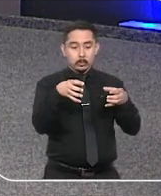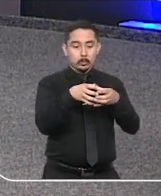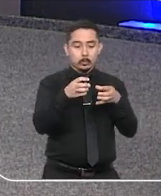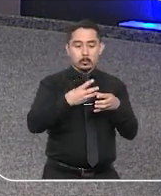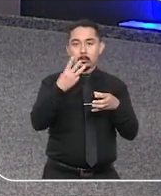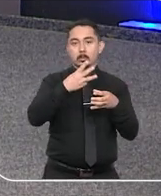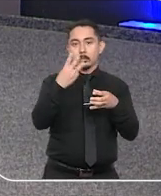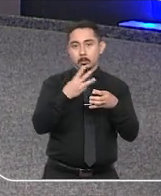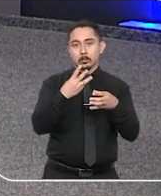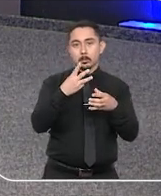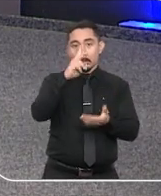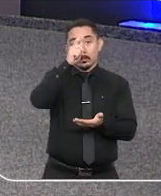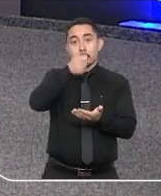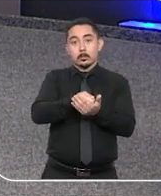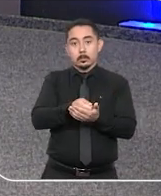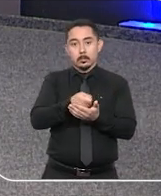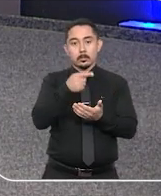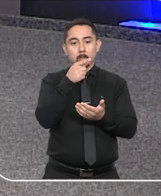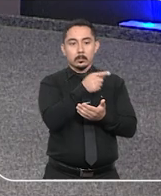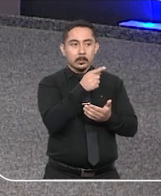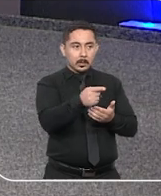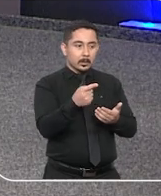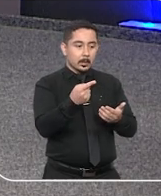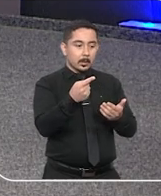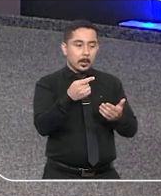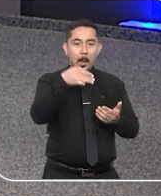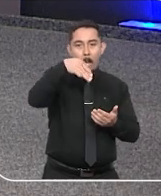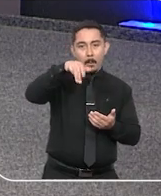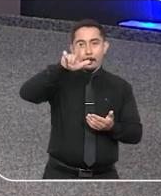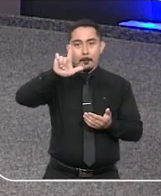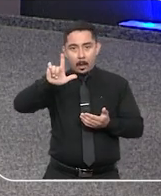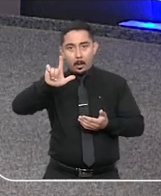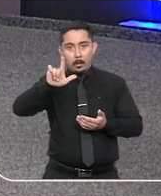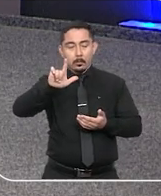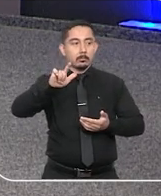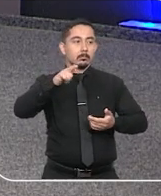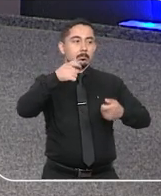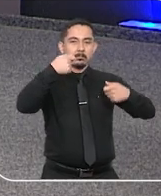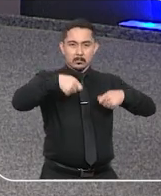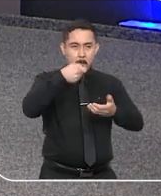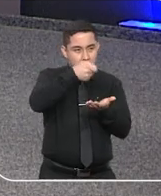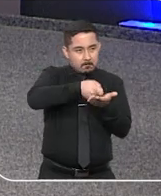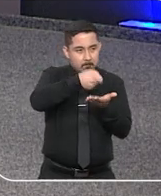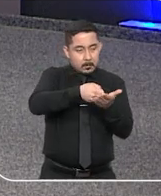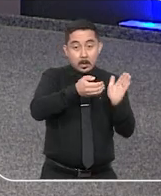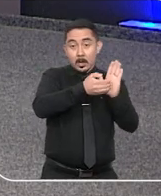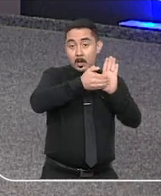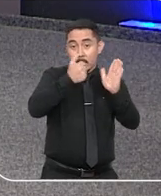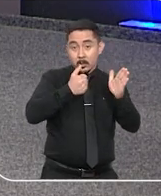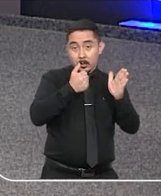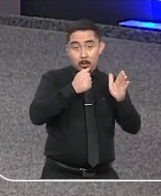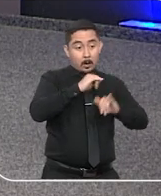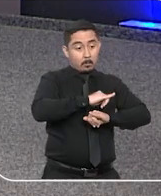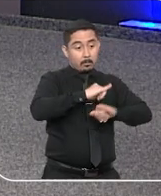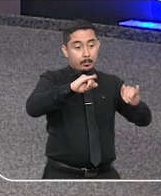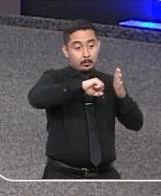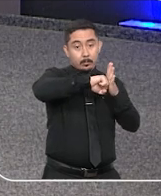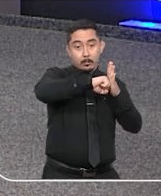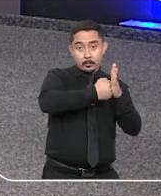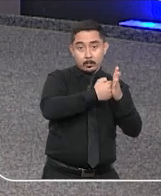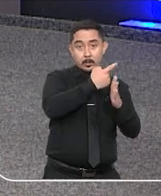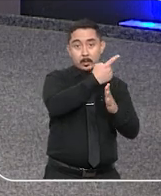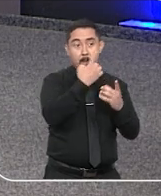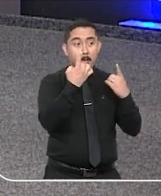a terceira turma decidiu que o Mercado Livre não é obrigado a excluir anúncios